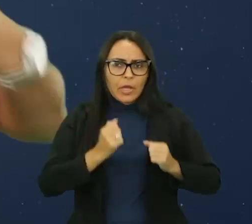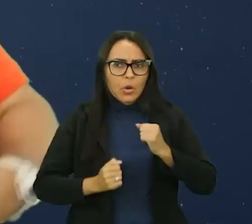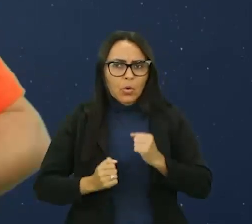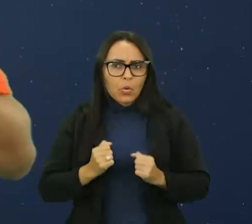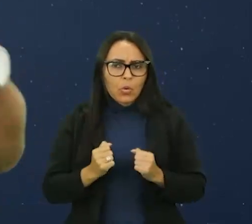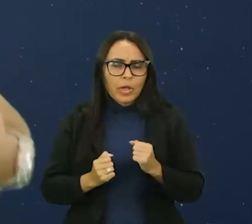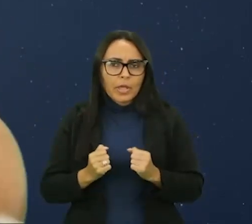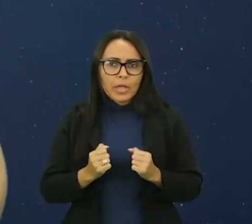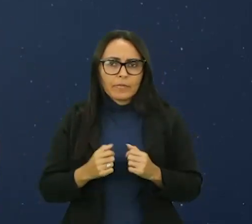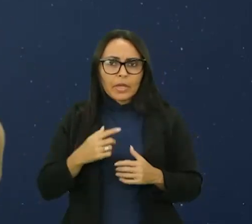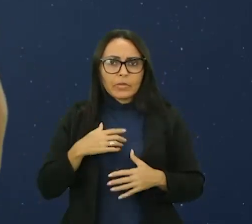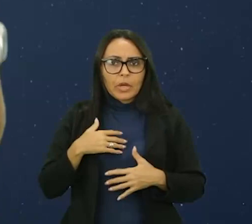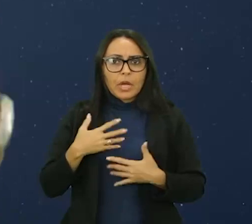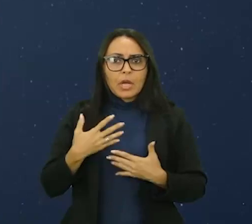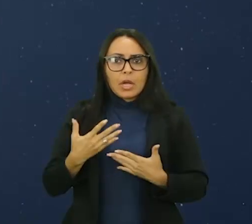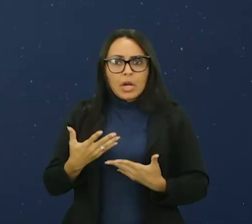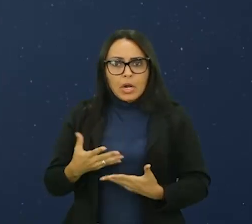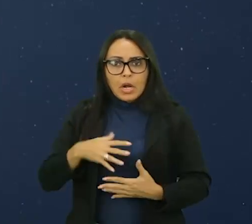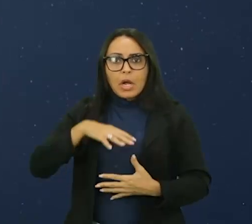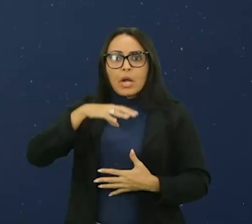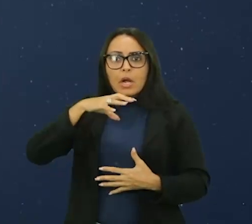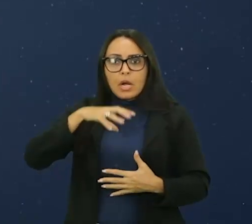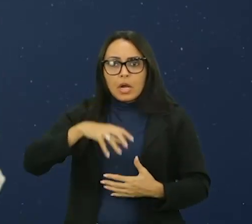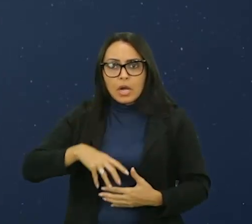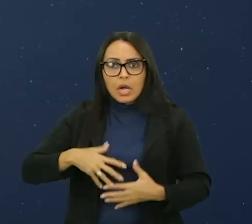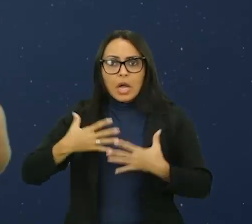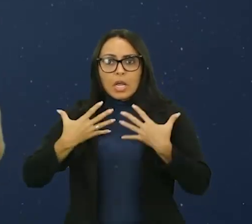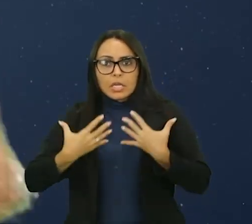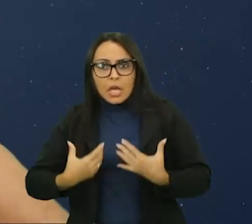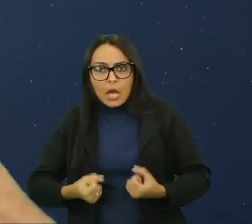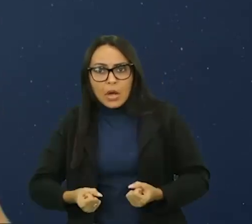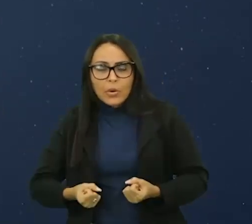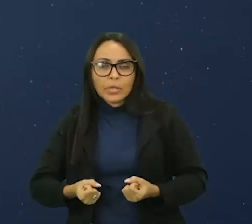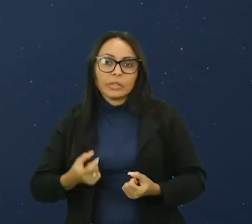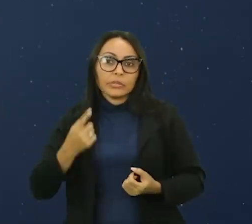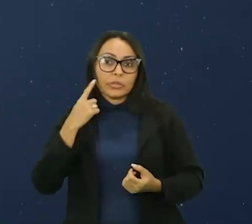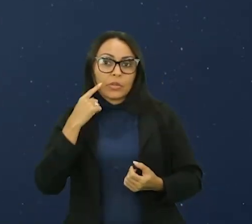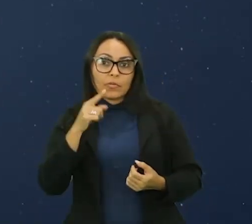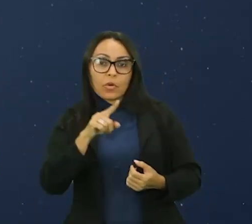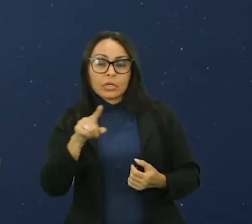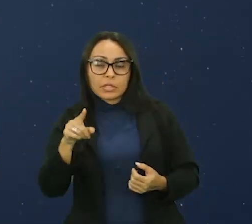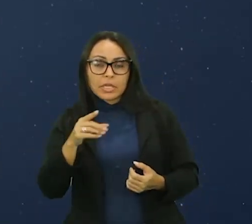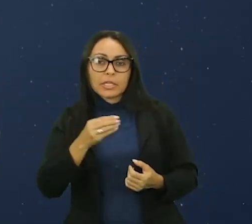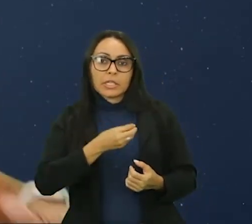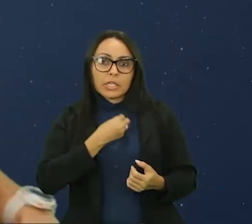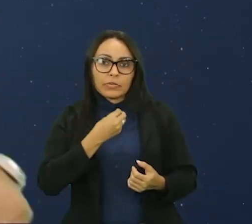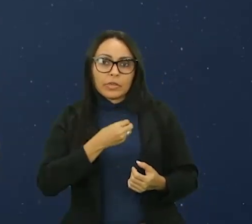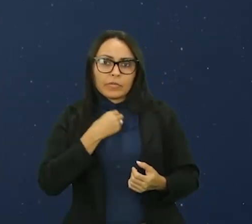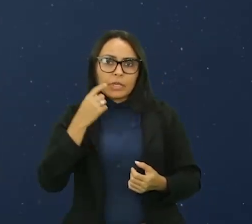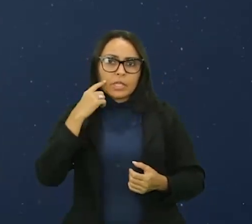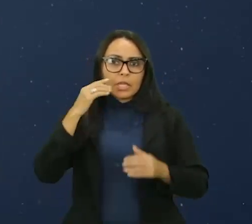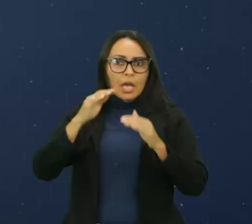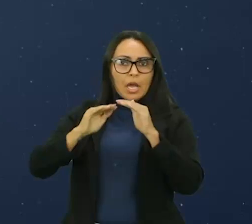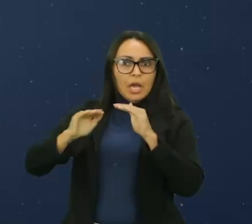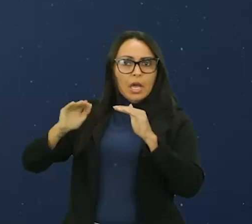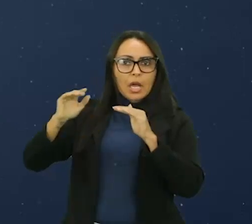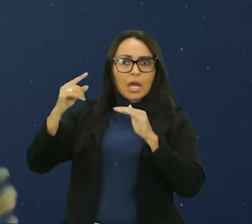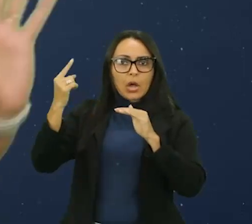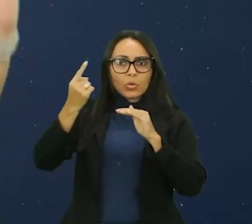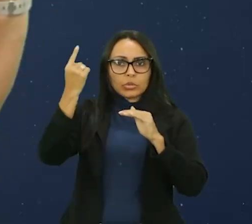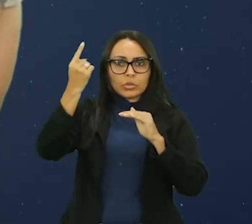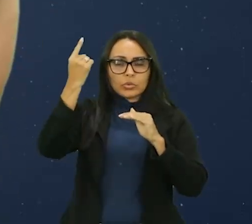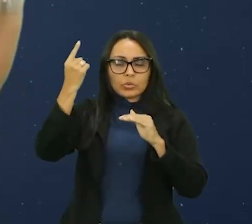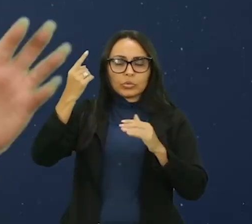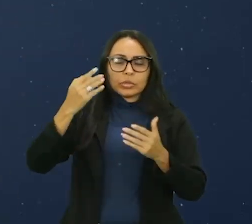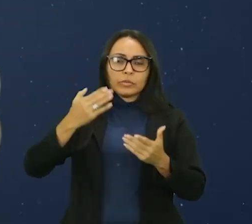vai faltar fôlego. Já você que vive aí na altitude do nível do